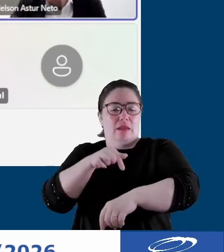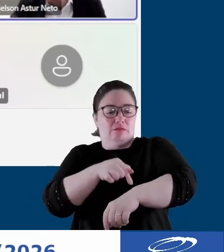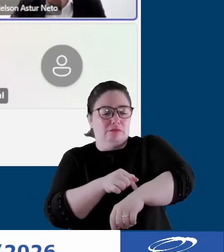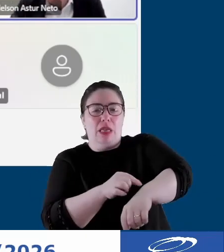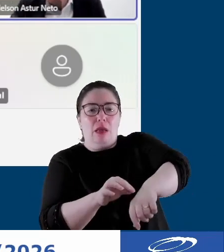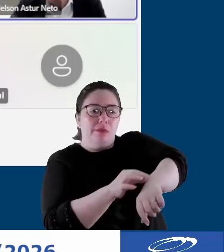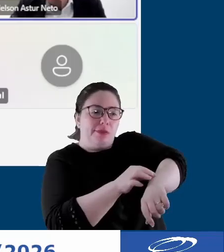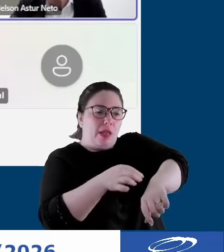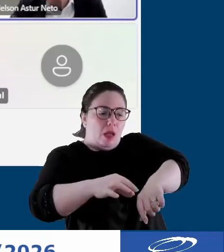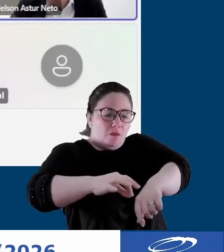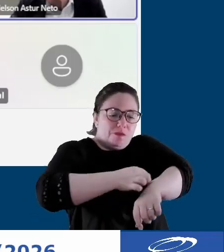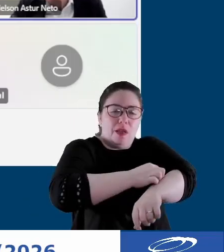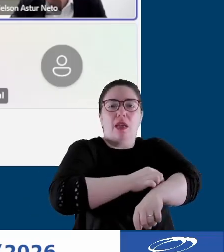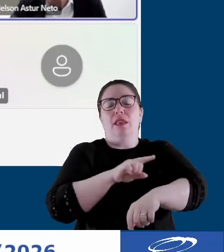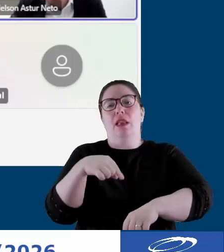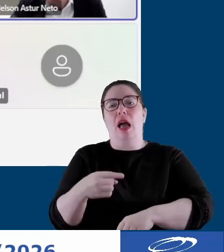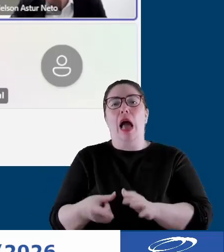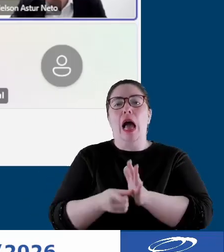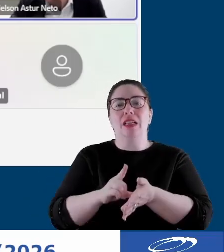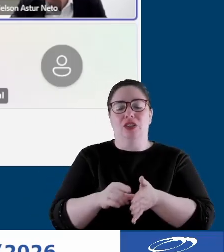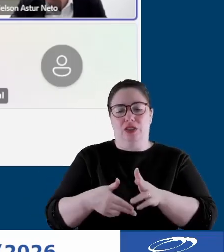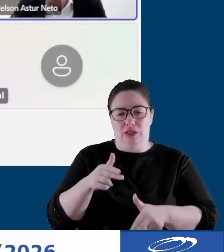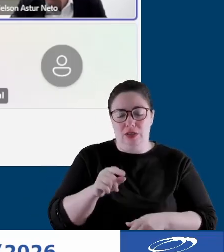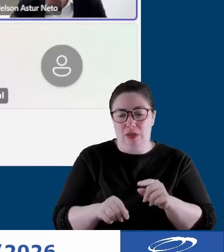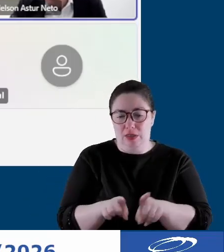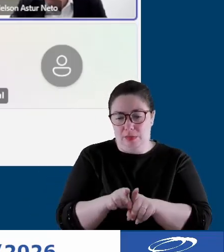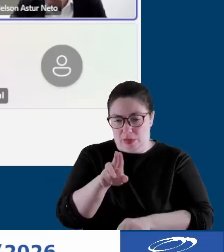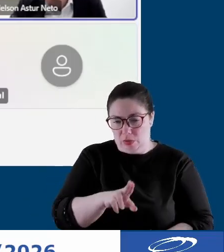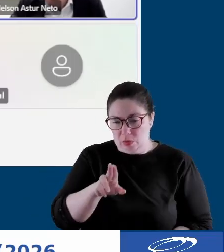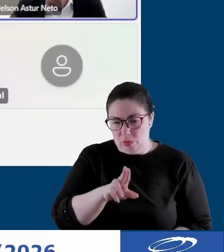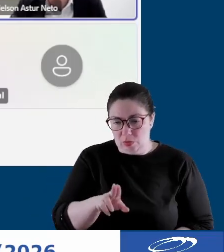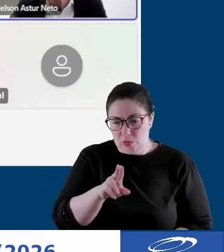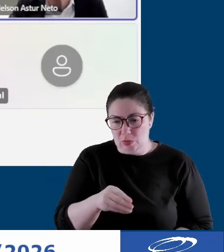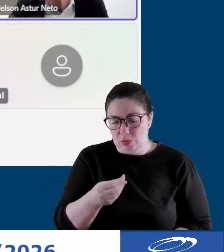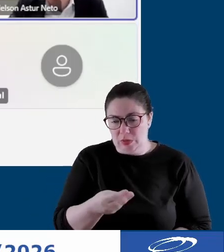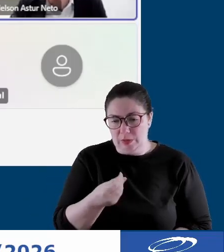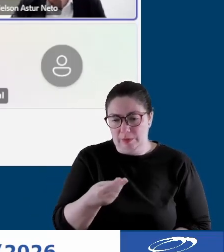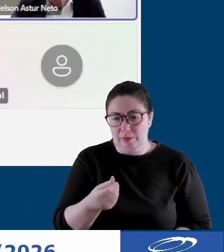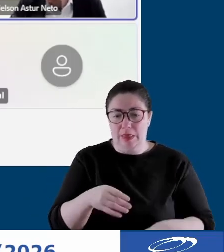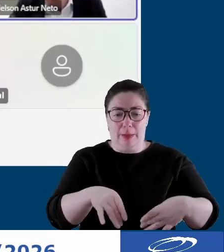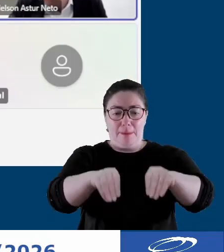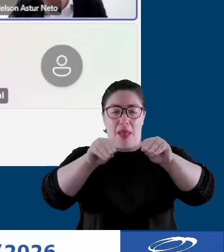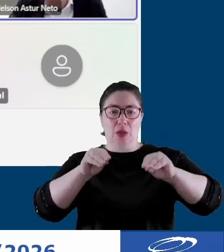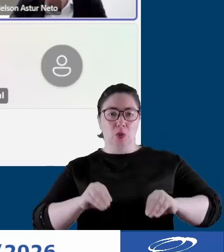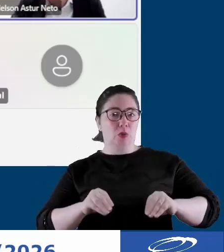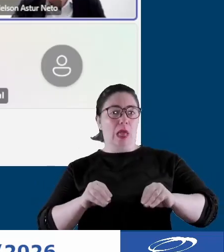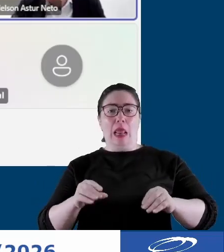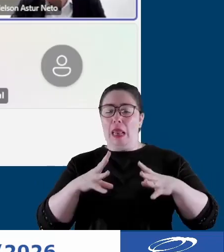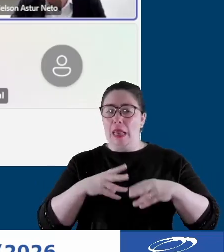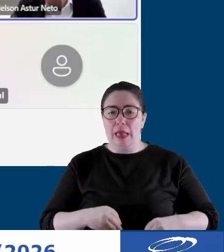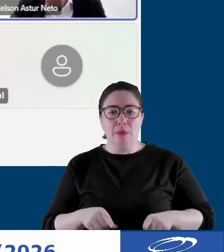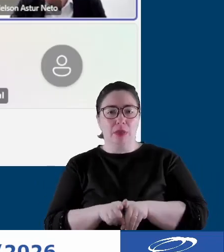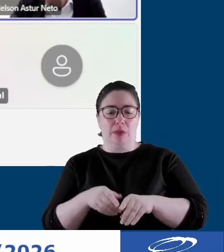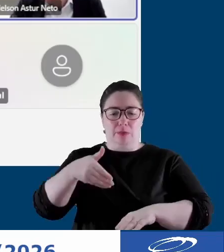ClorPrep na pele, o uso de campos impermeáveis, assim como os aventais